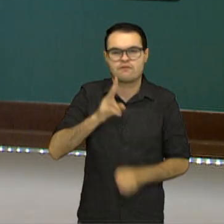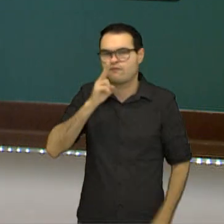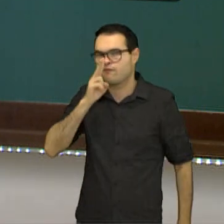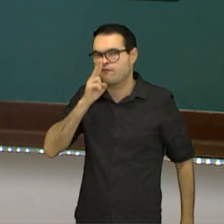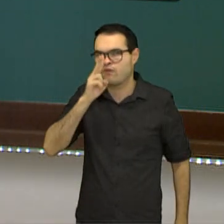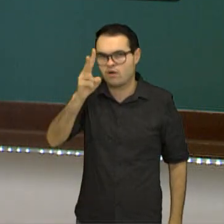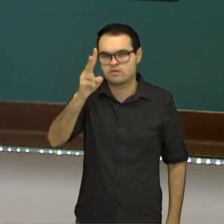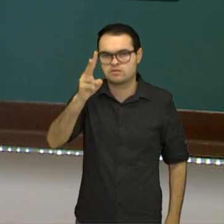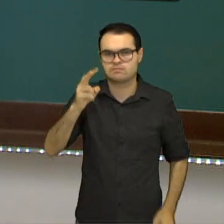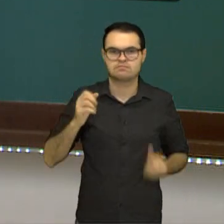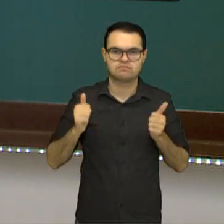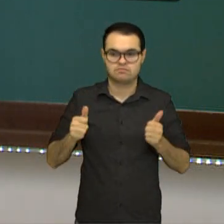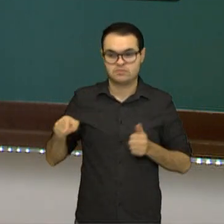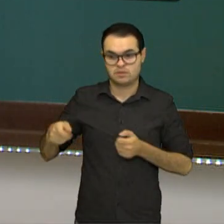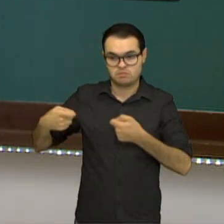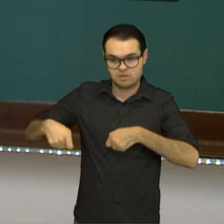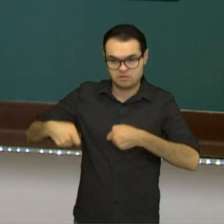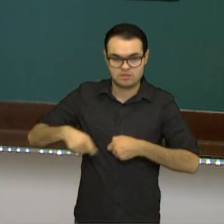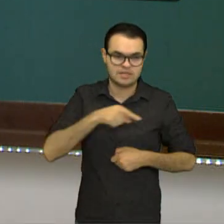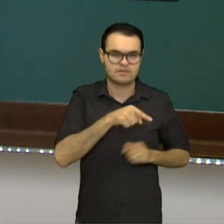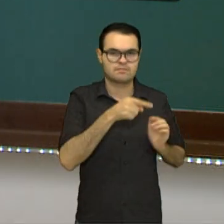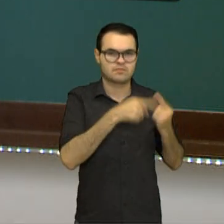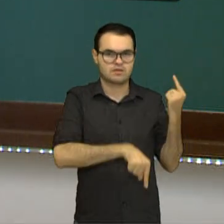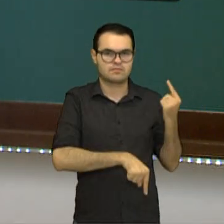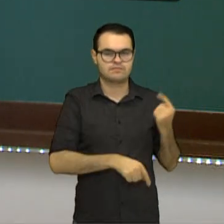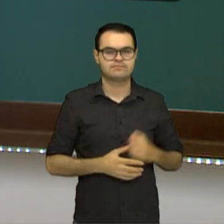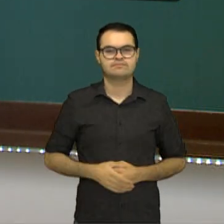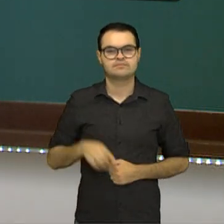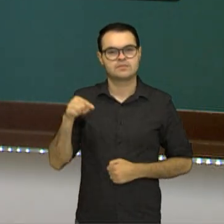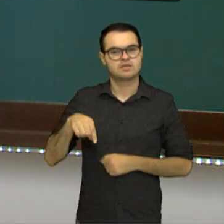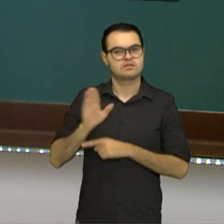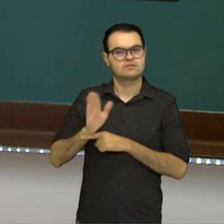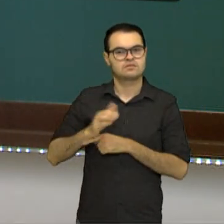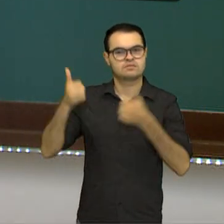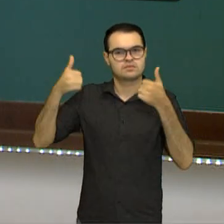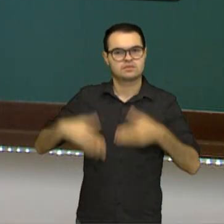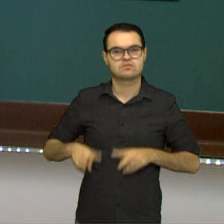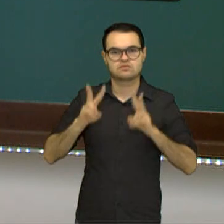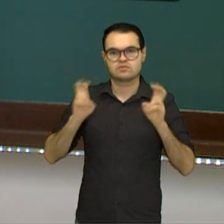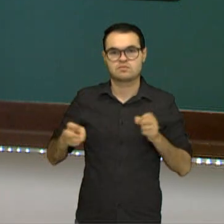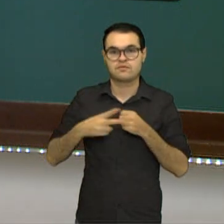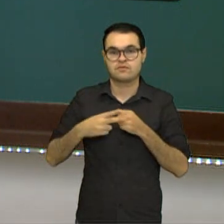necessidade, e o outro, uma proibição. Nesse vídeo falamos sobre os